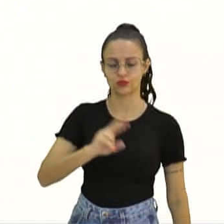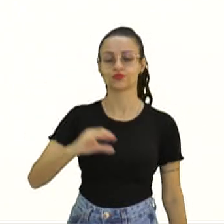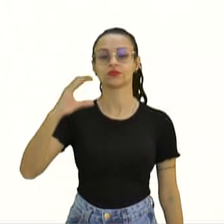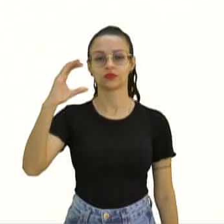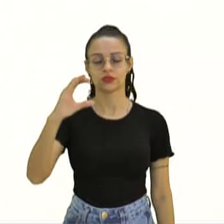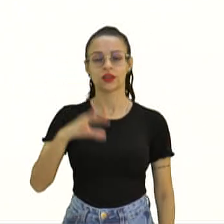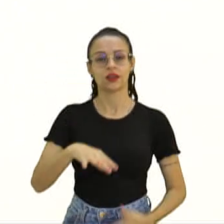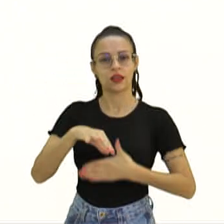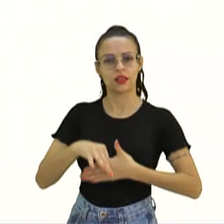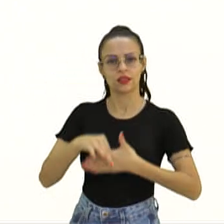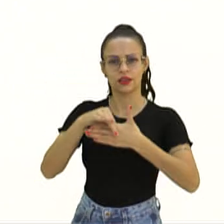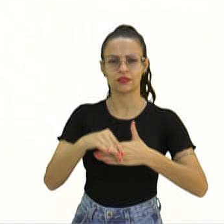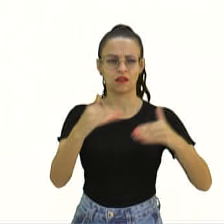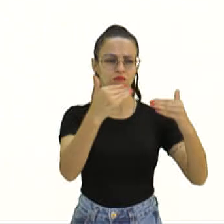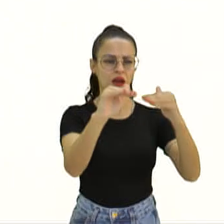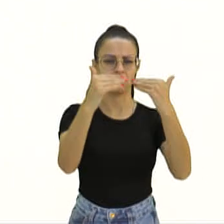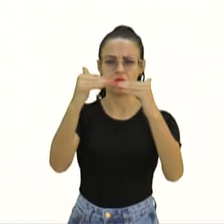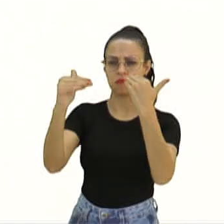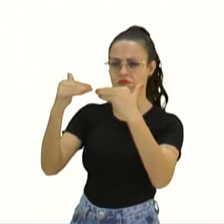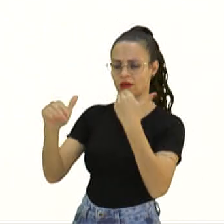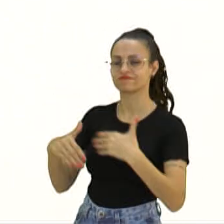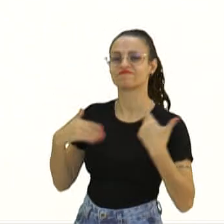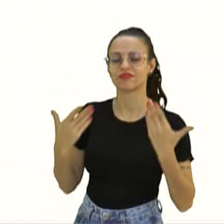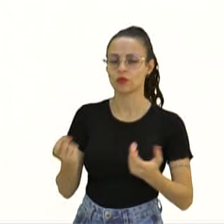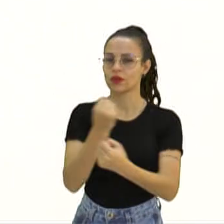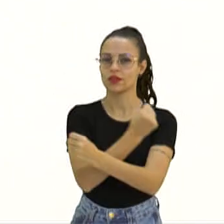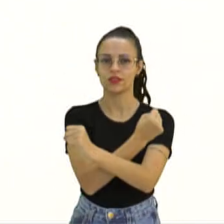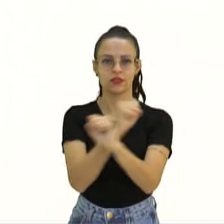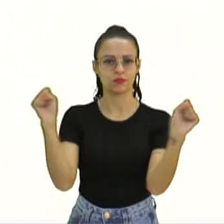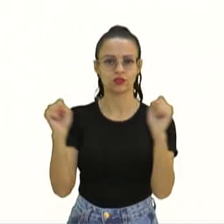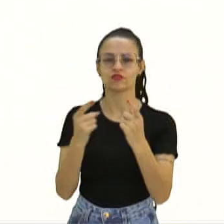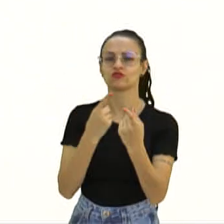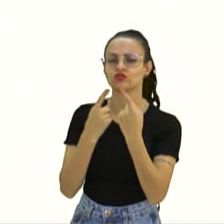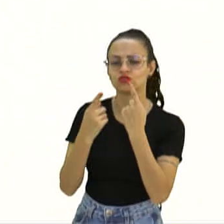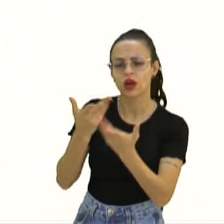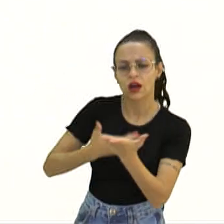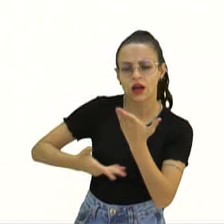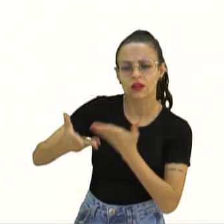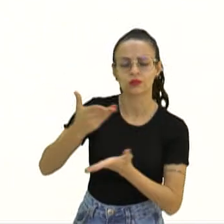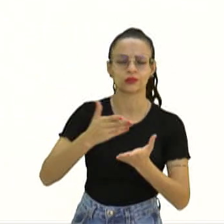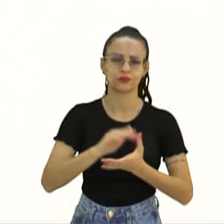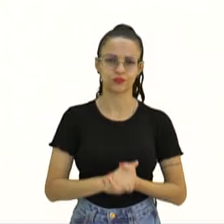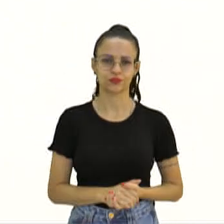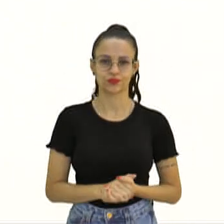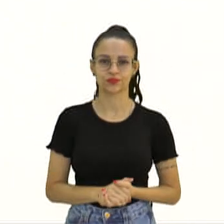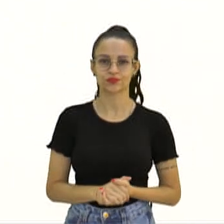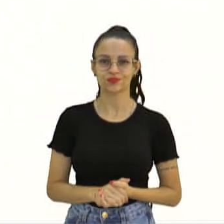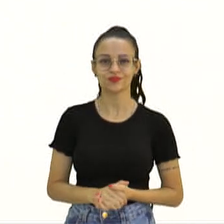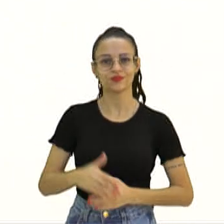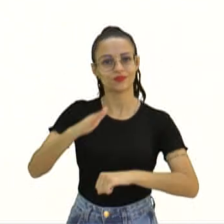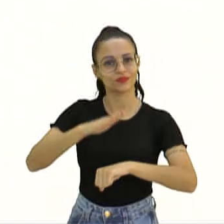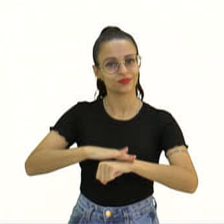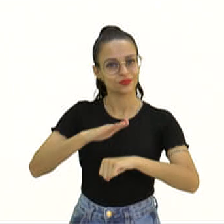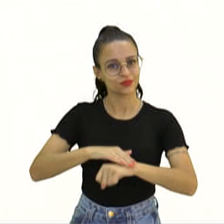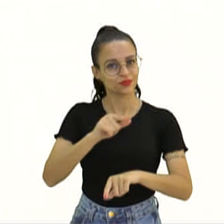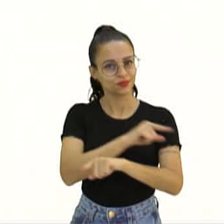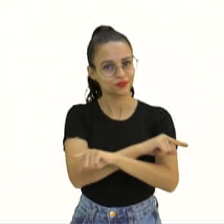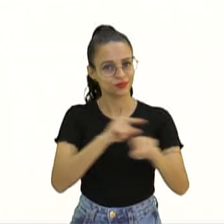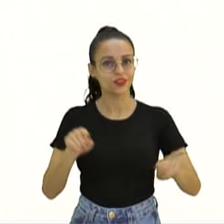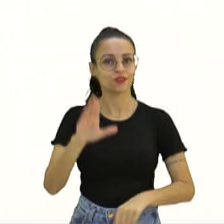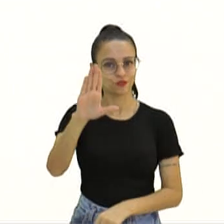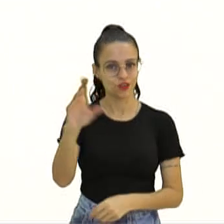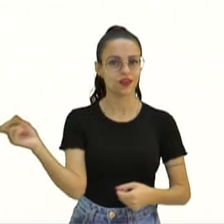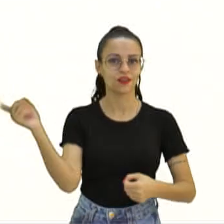líderes que discordam uns dos outros tornando impossível o diálogo Vamos dar um tempinho e na